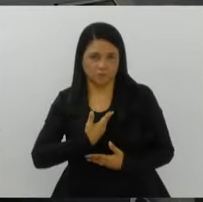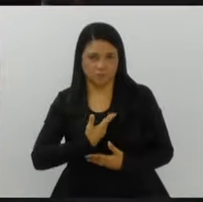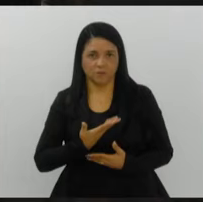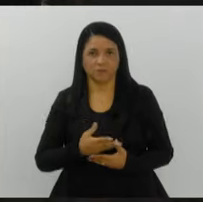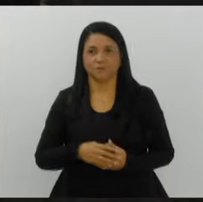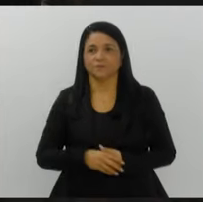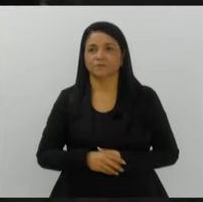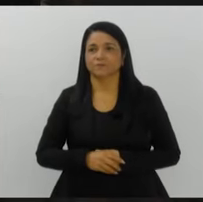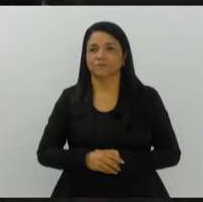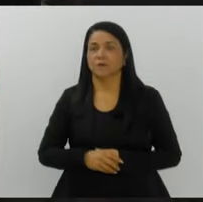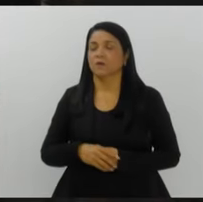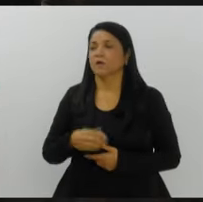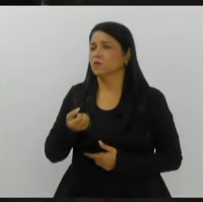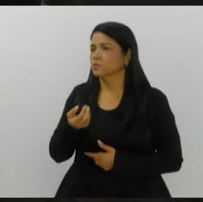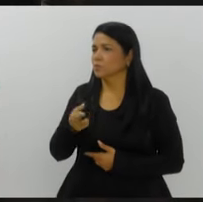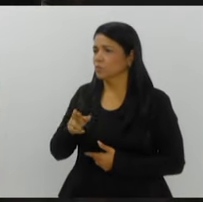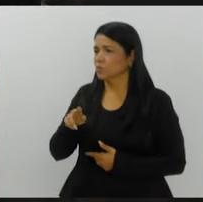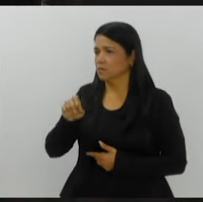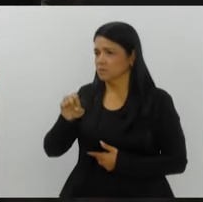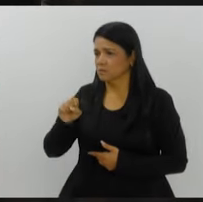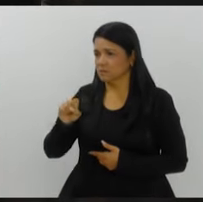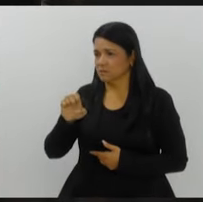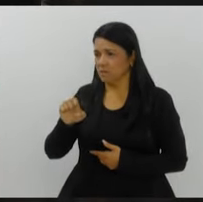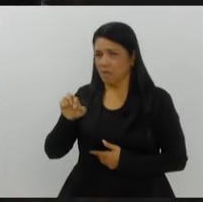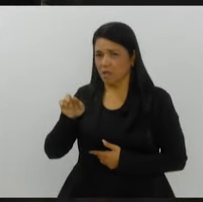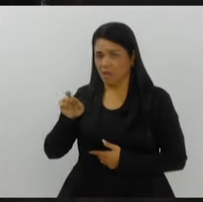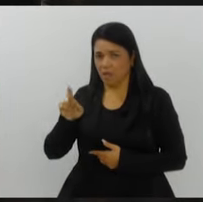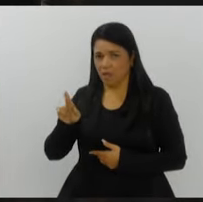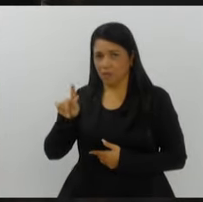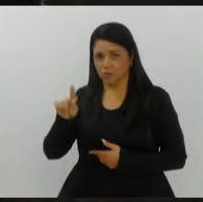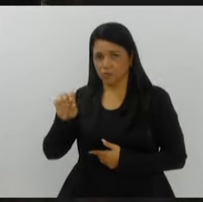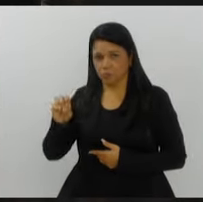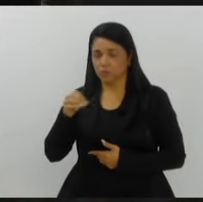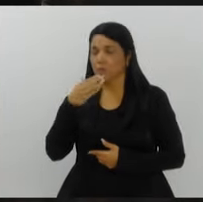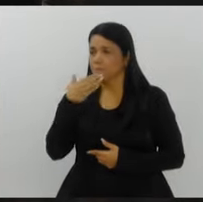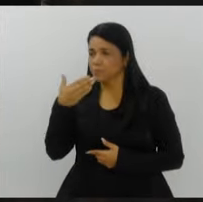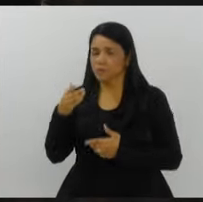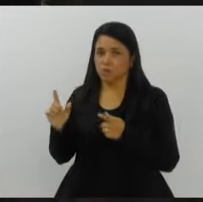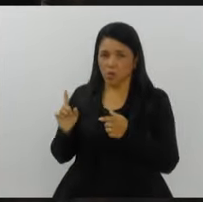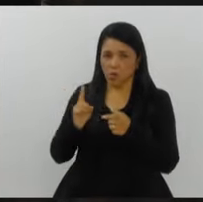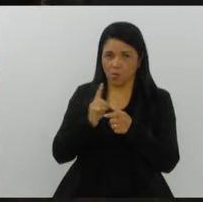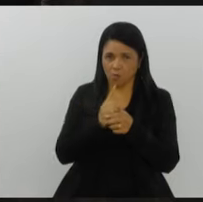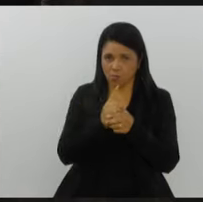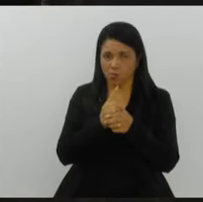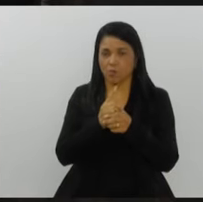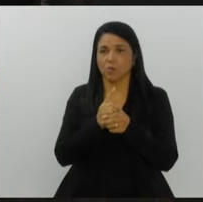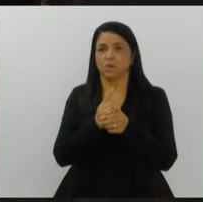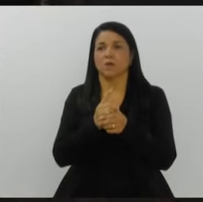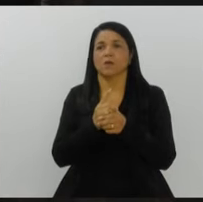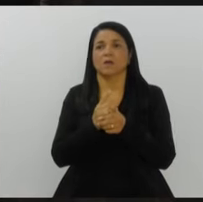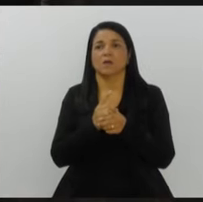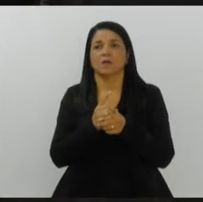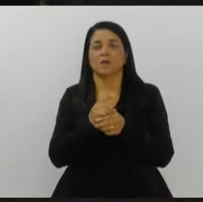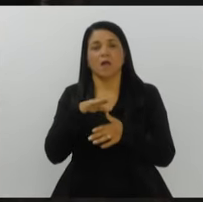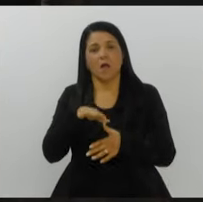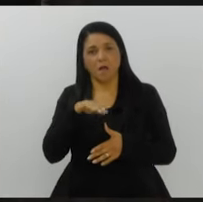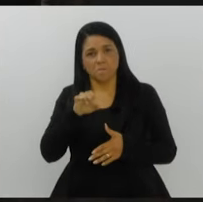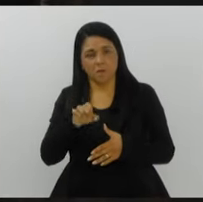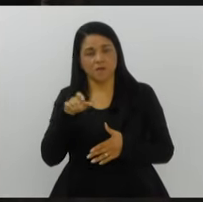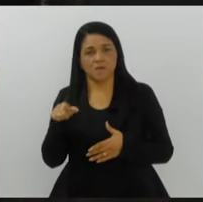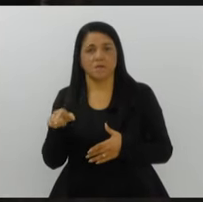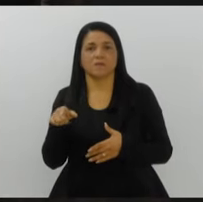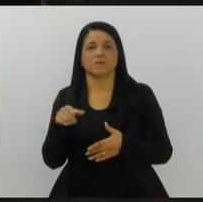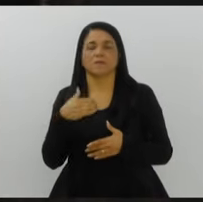Doutor Serginho, eu gostaria até de pedir com a autoria aí, saudando a saudosa mãe, a deputada Marta Rocha